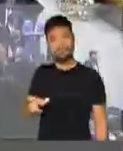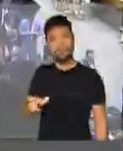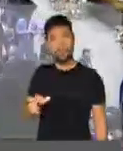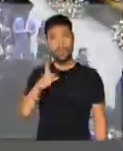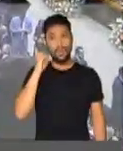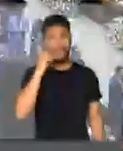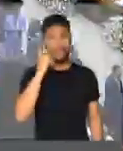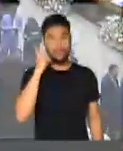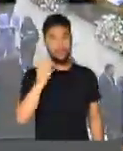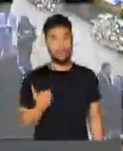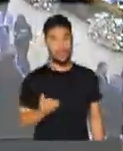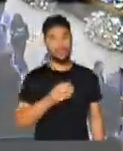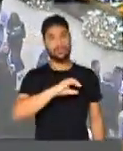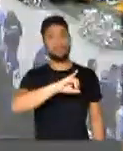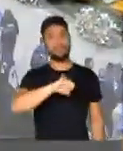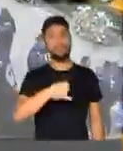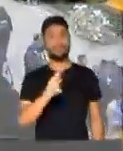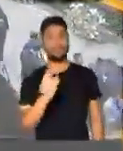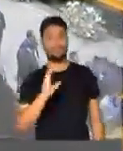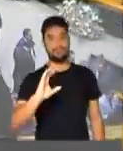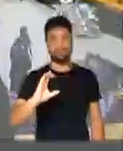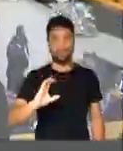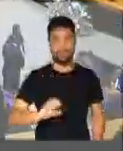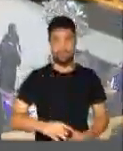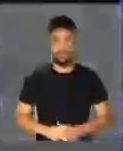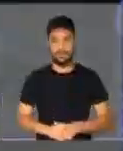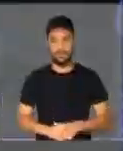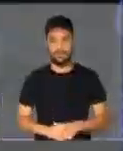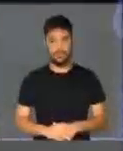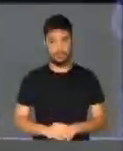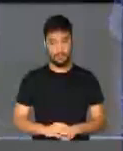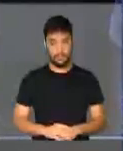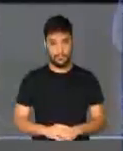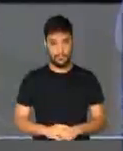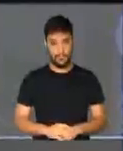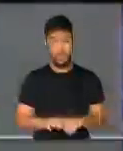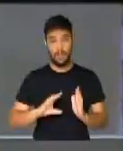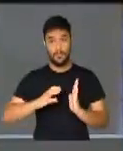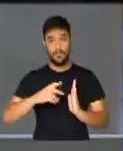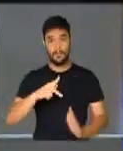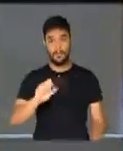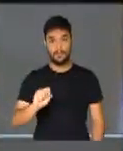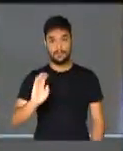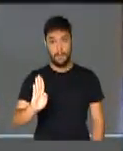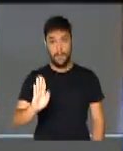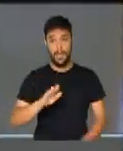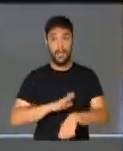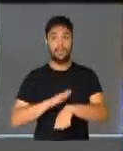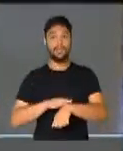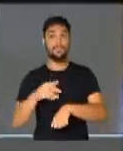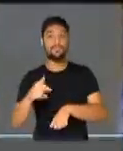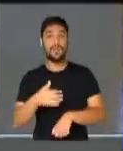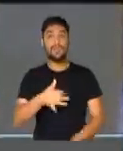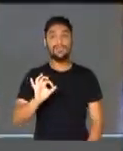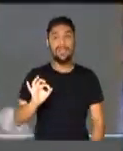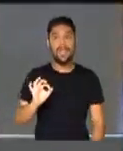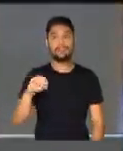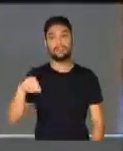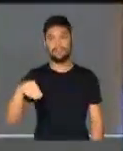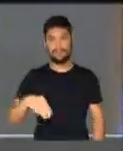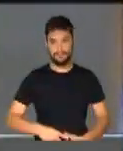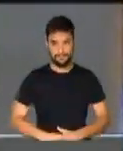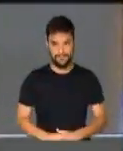eminente deputado JHC do PSB. Vossa Excelência disporá de até 10